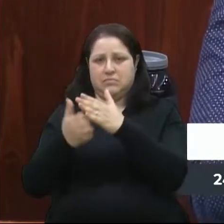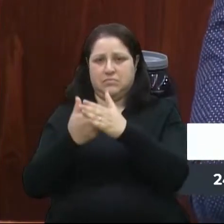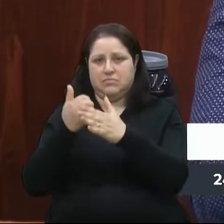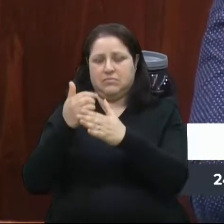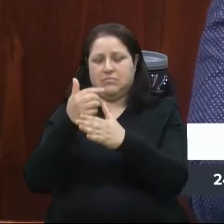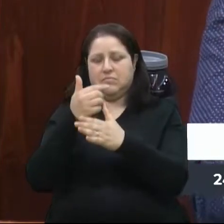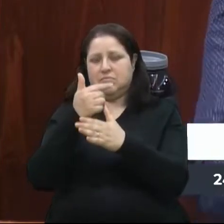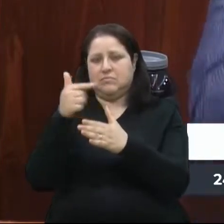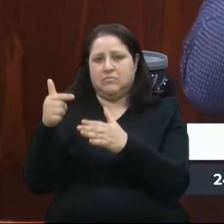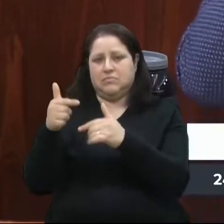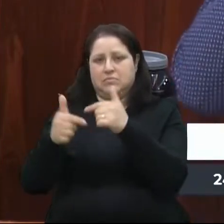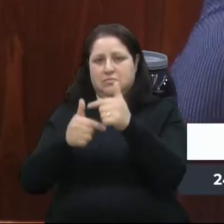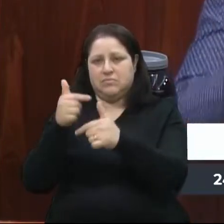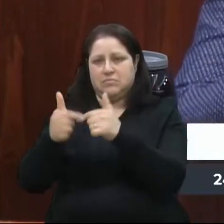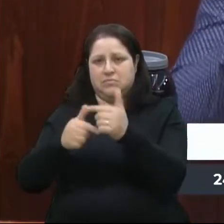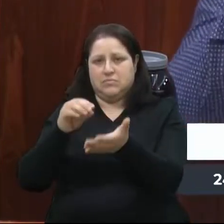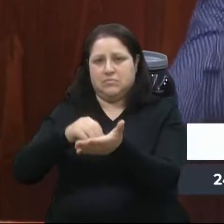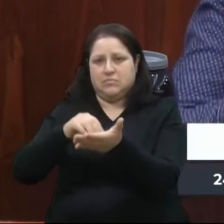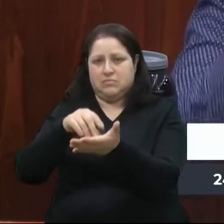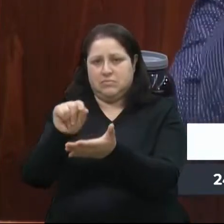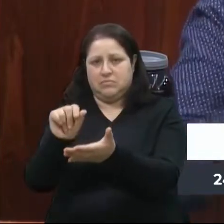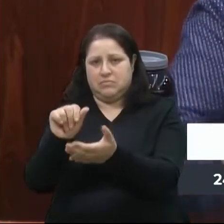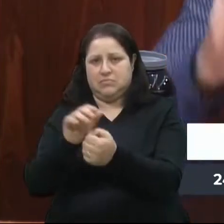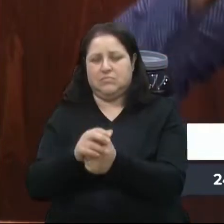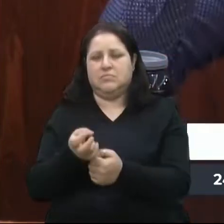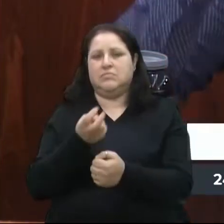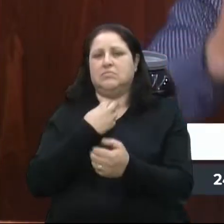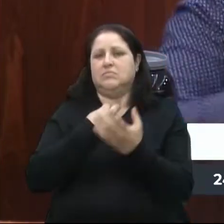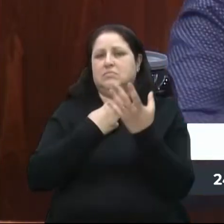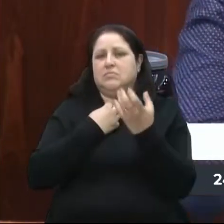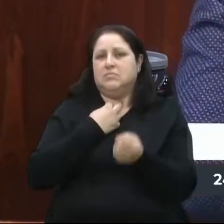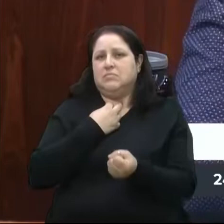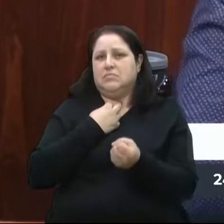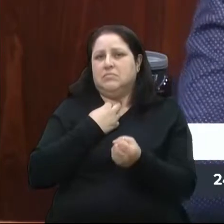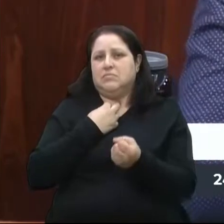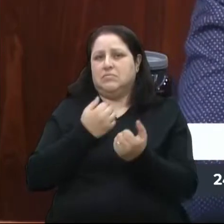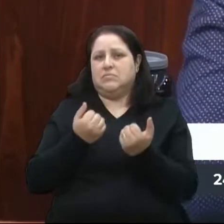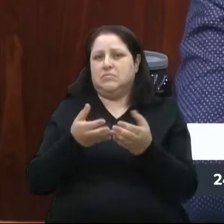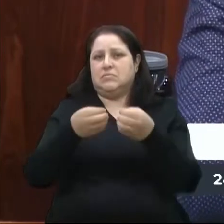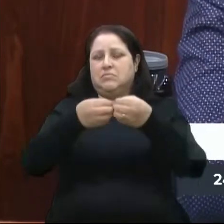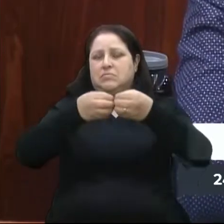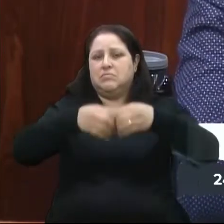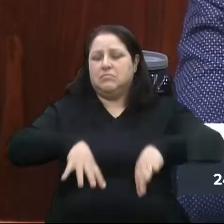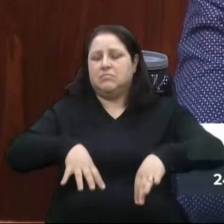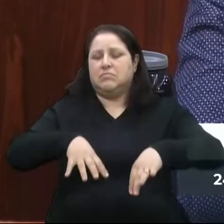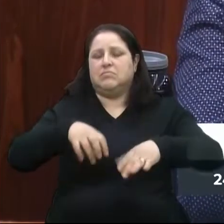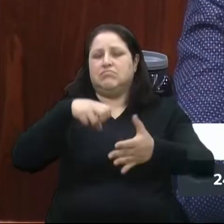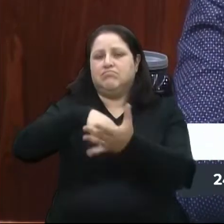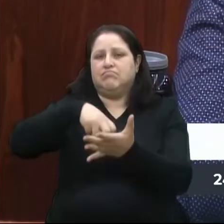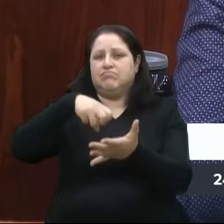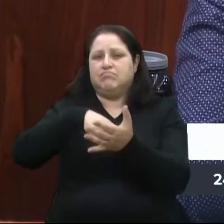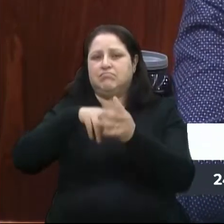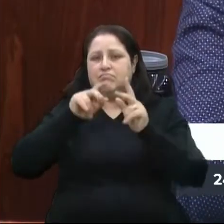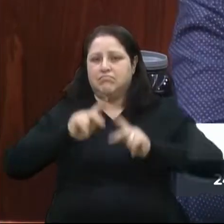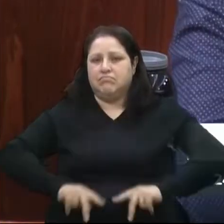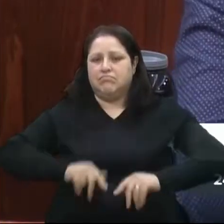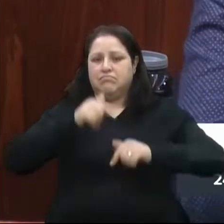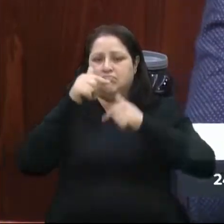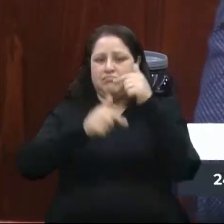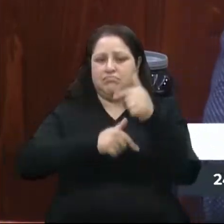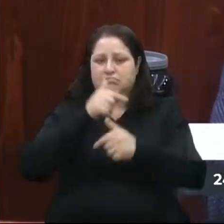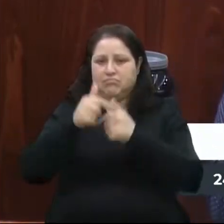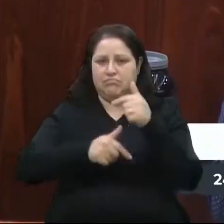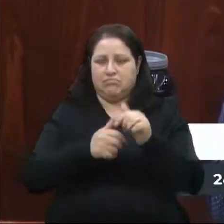desequilíbrio nas contas. Então, o que não dá para admitir é penalizar os trabalhadores. É isso que está acontecendo,